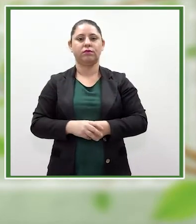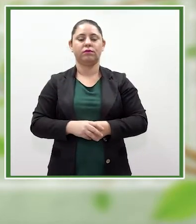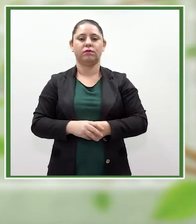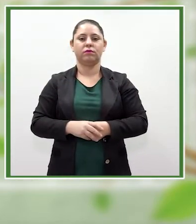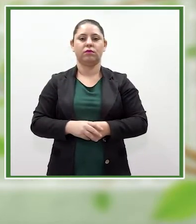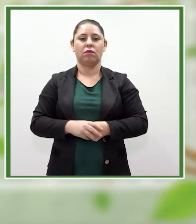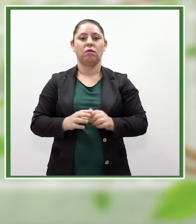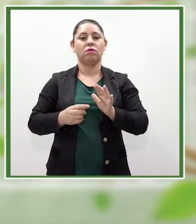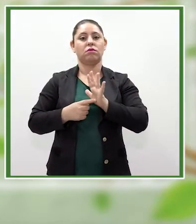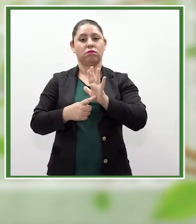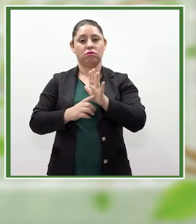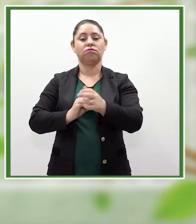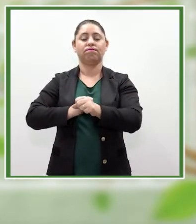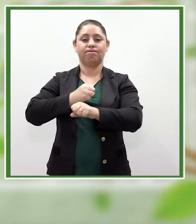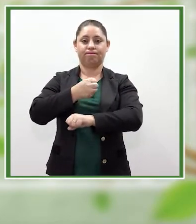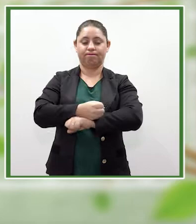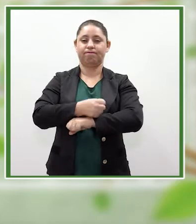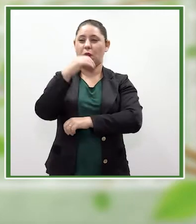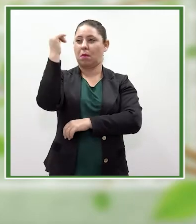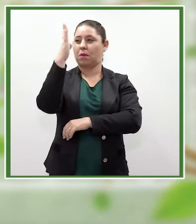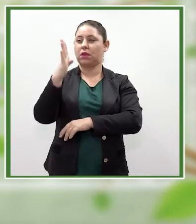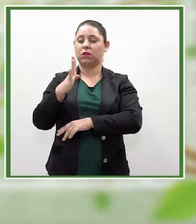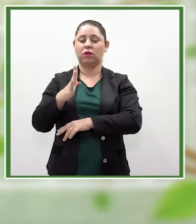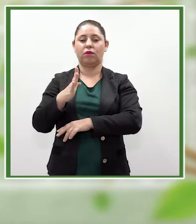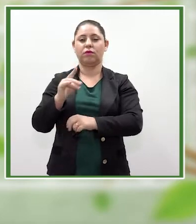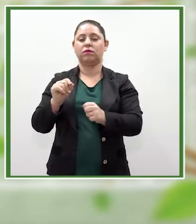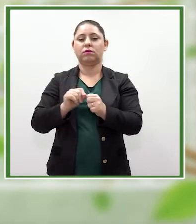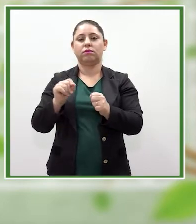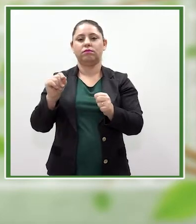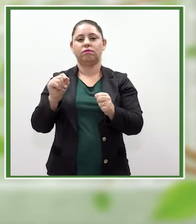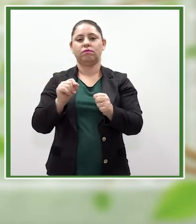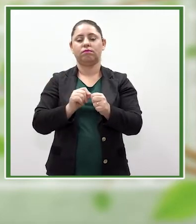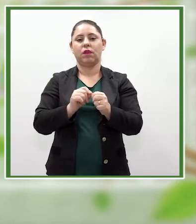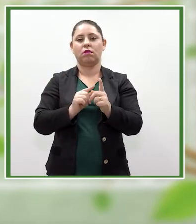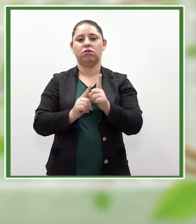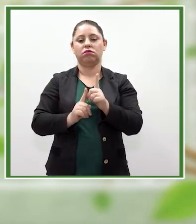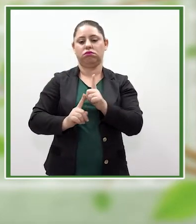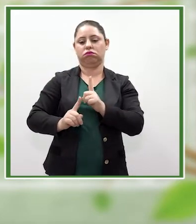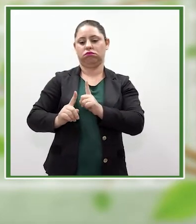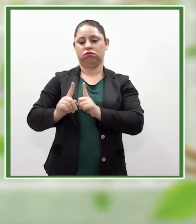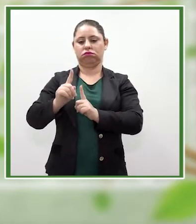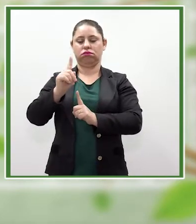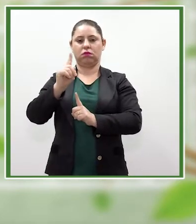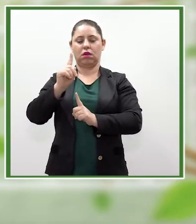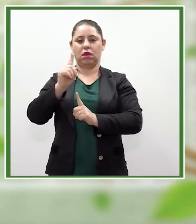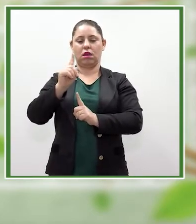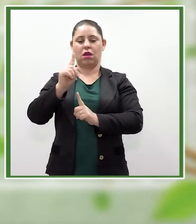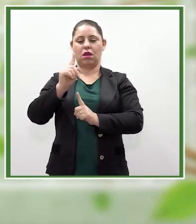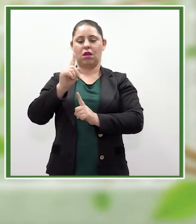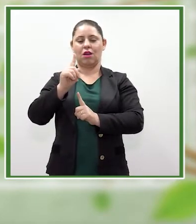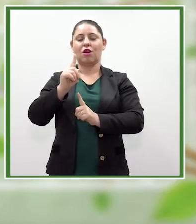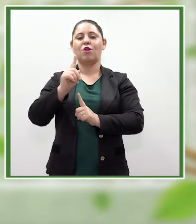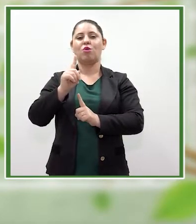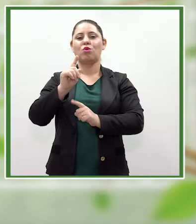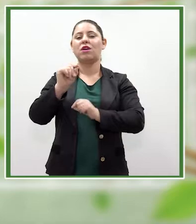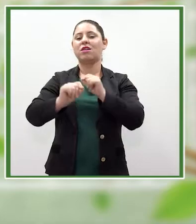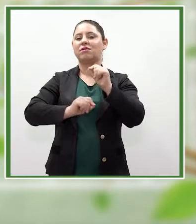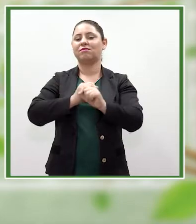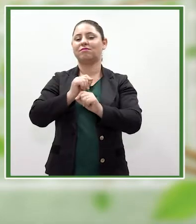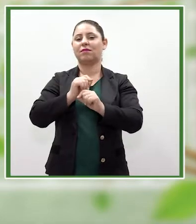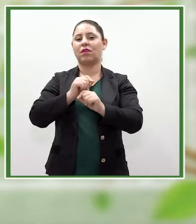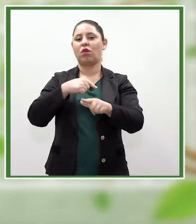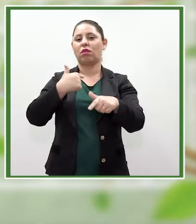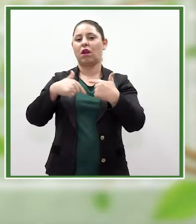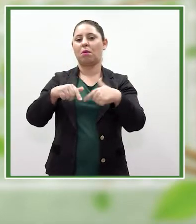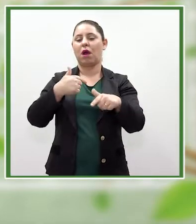2019. Nós tivemos, então, um aumento de produtividade de cerca de 169%. Em contrapartida, a linha verde